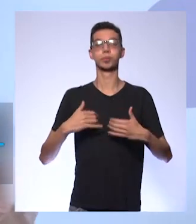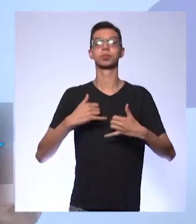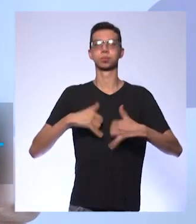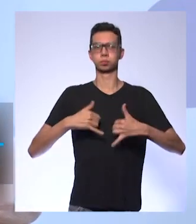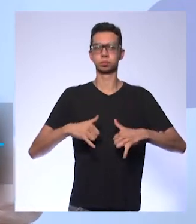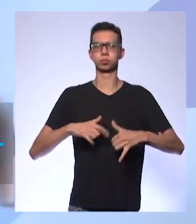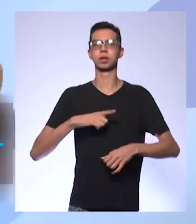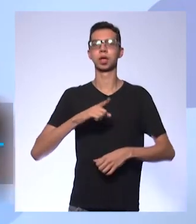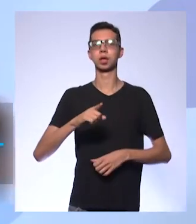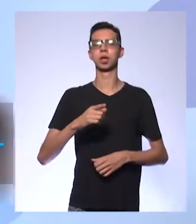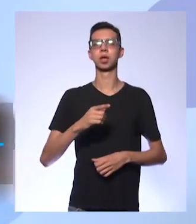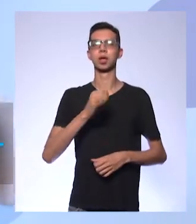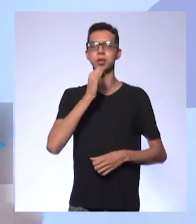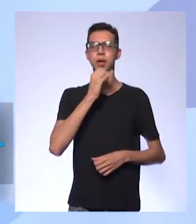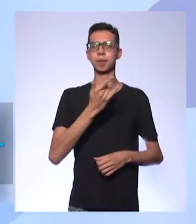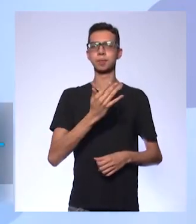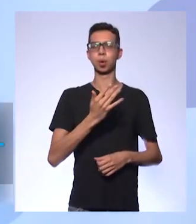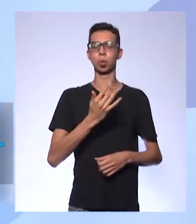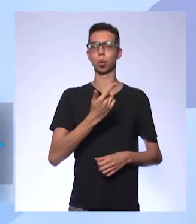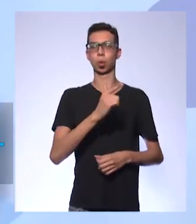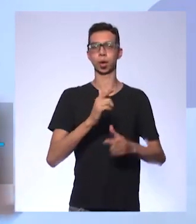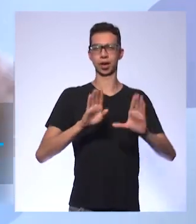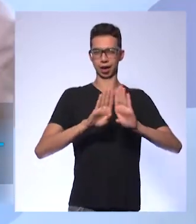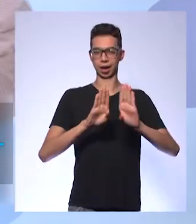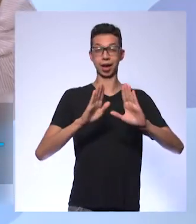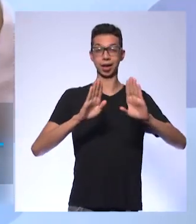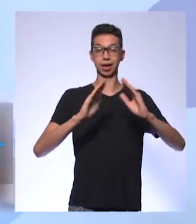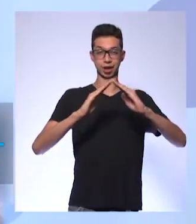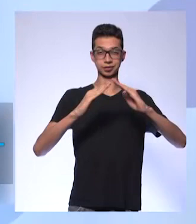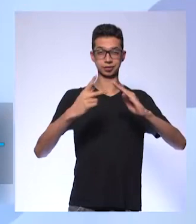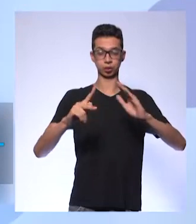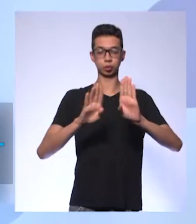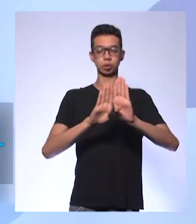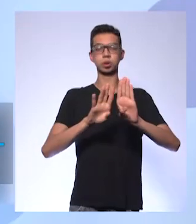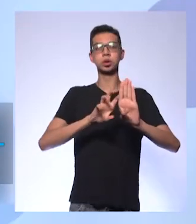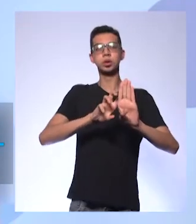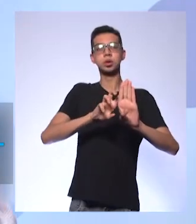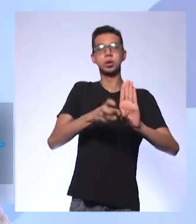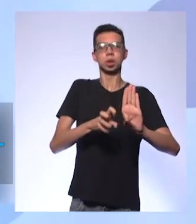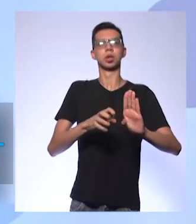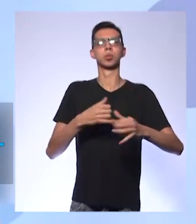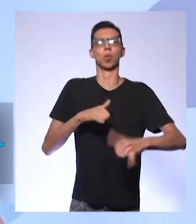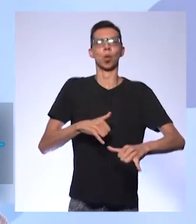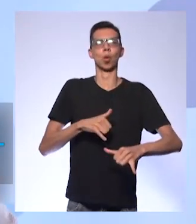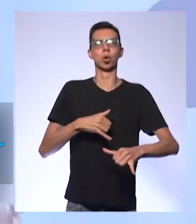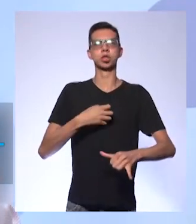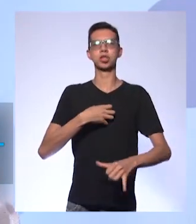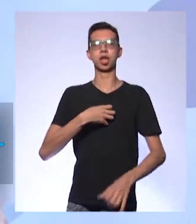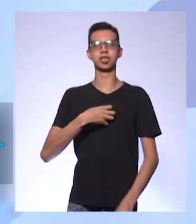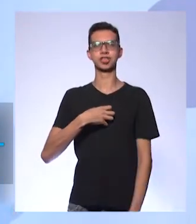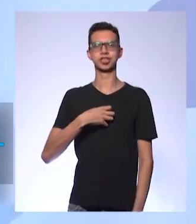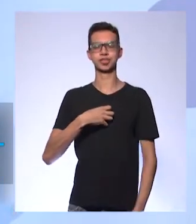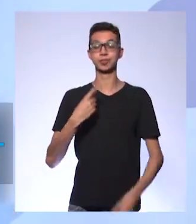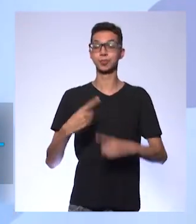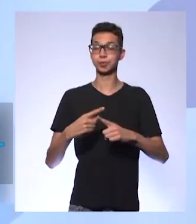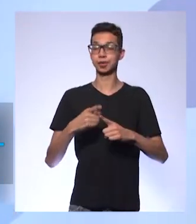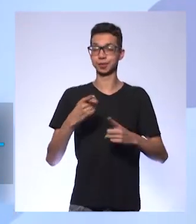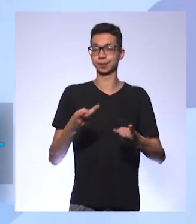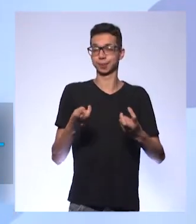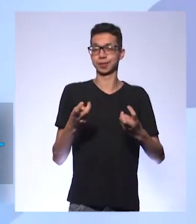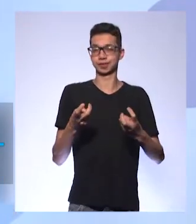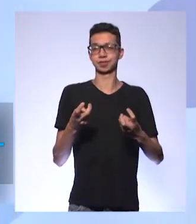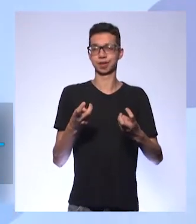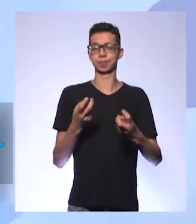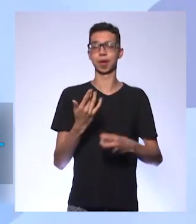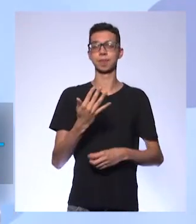você vai, põe a mão num condutor, por exemplo, na maçaneta da sua casa, e sente aquela descarga elétrica, né? Porque as cargas fluíram para ali, você percebe por